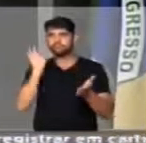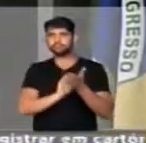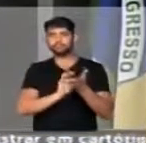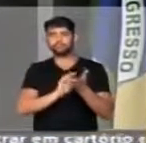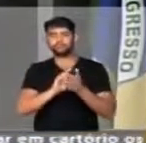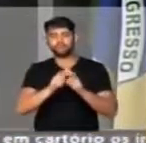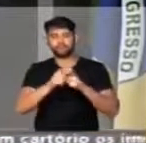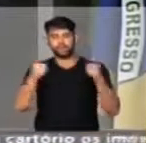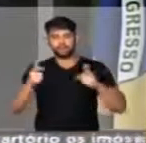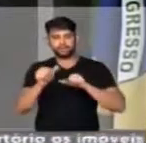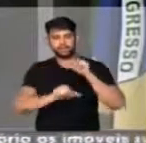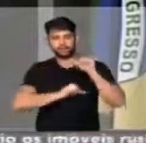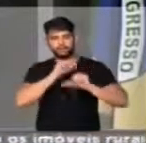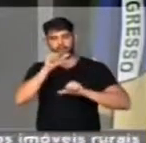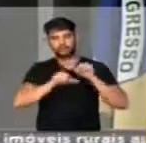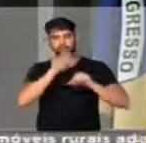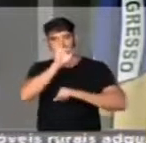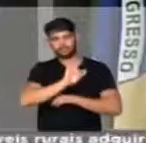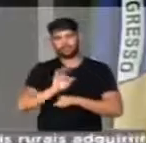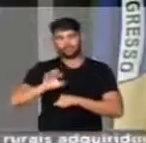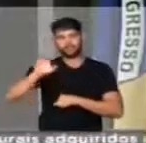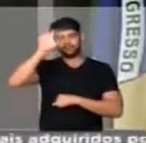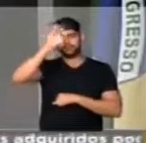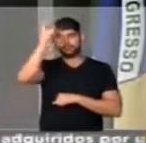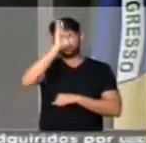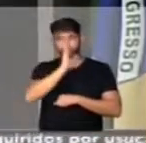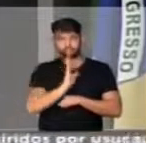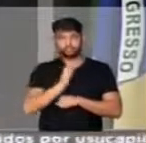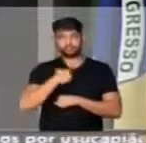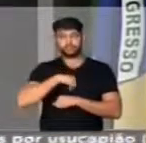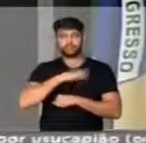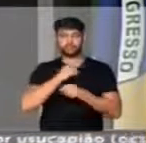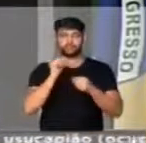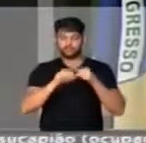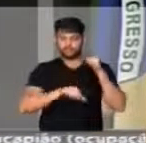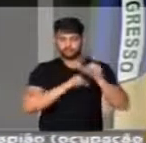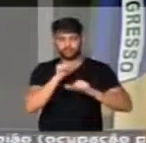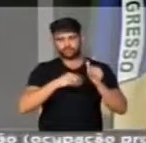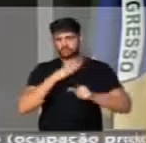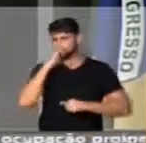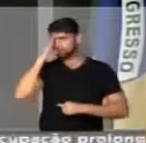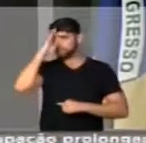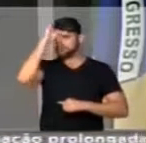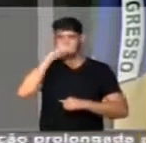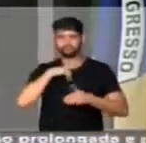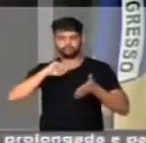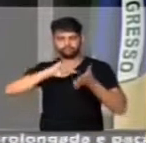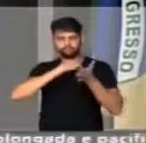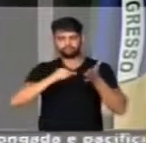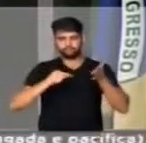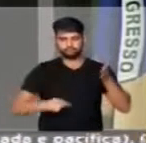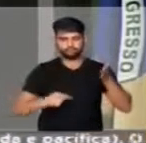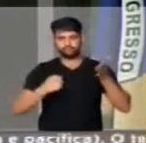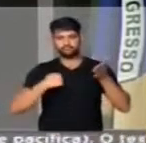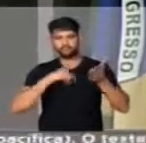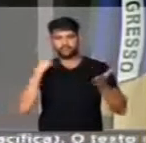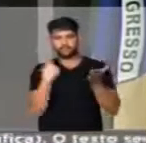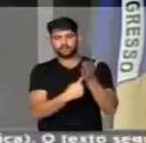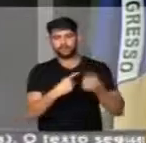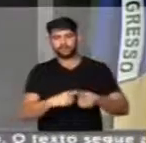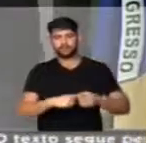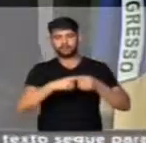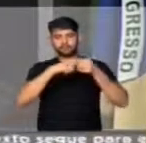uma grande reforma federativa no país. Dentre os principais pontos do